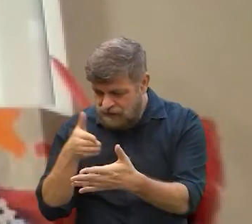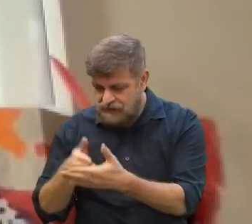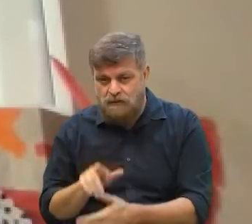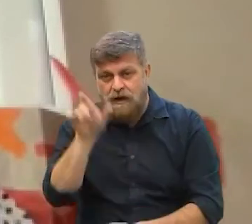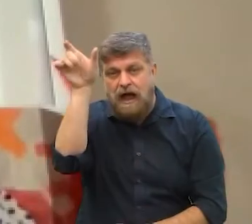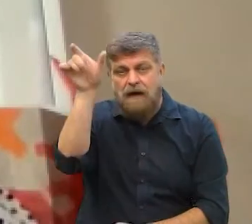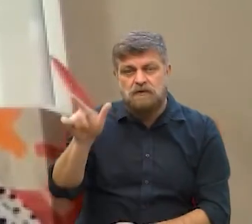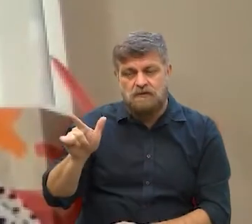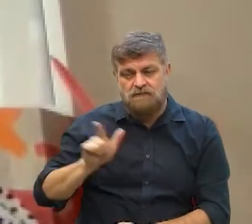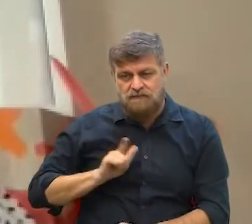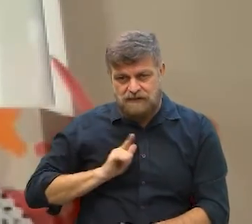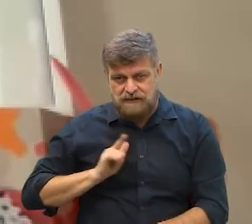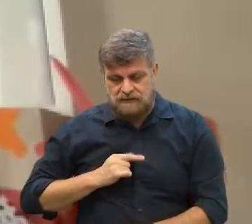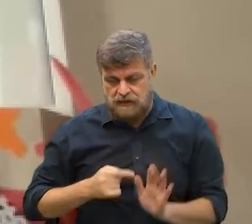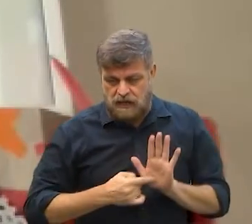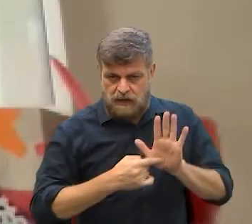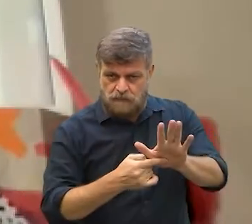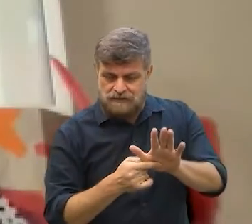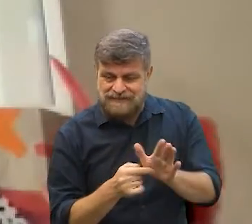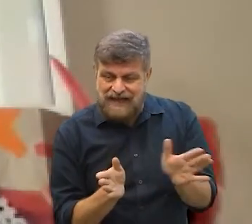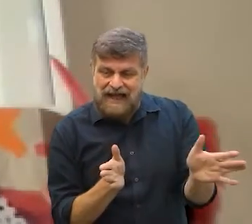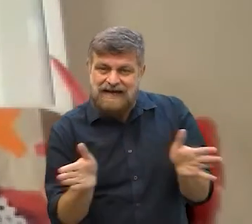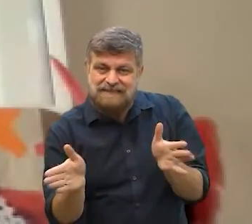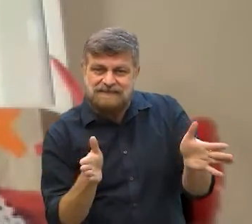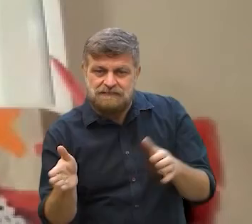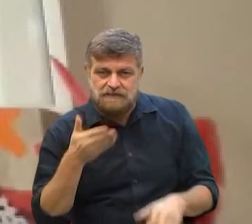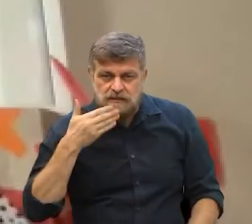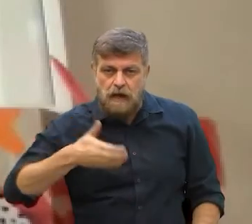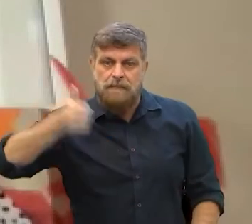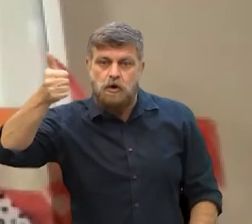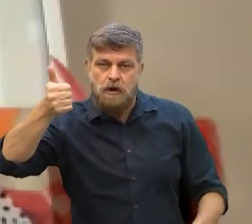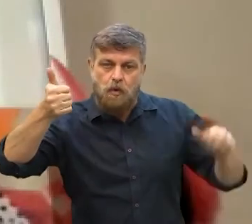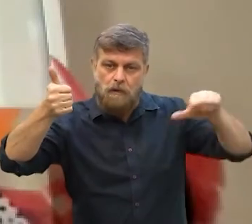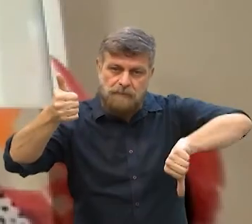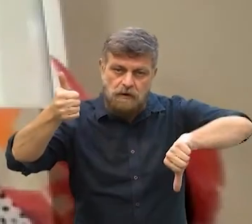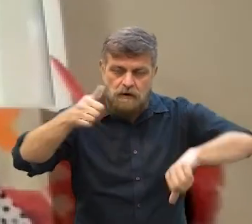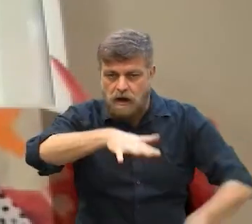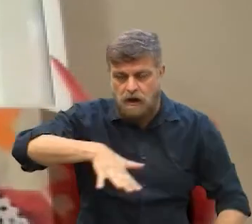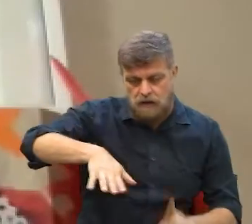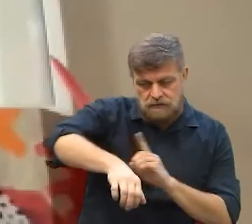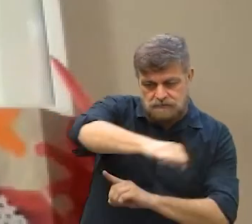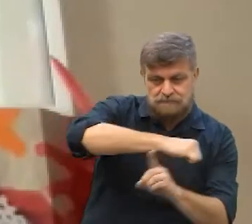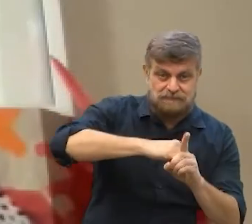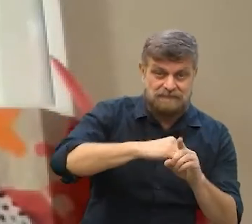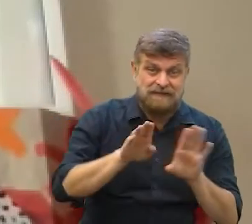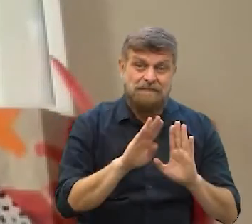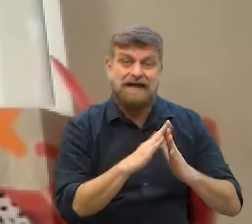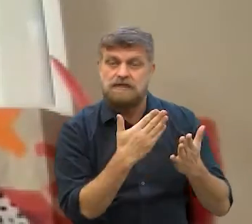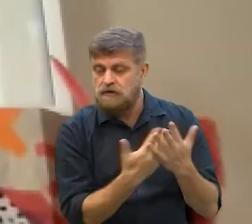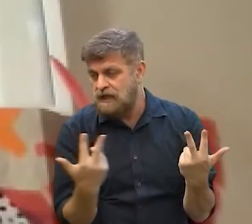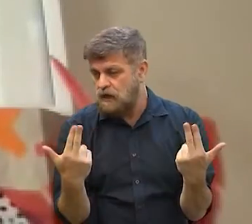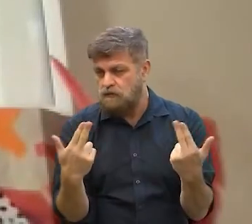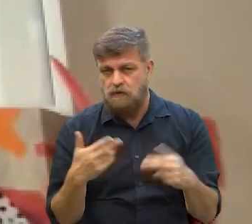vai ter uma maior ou menor acessibilidade aos ambientes sociais, inclusive a escola, e uma